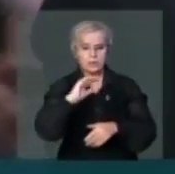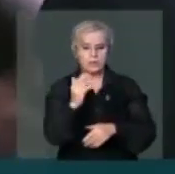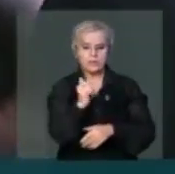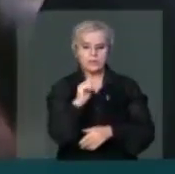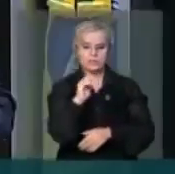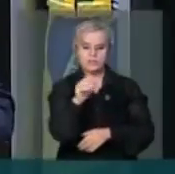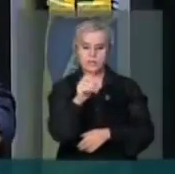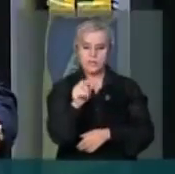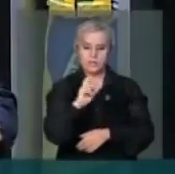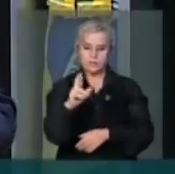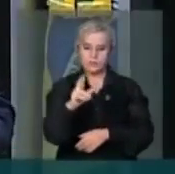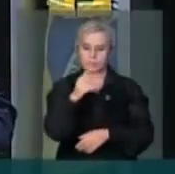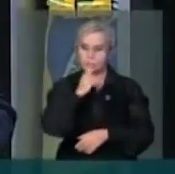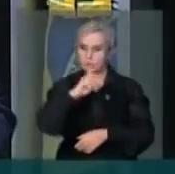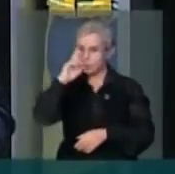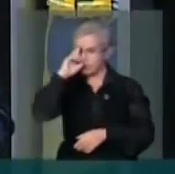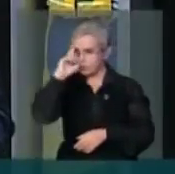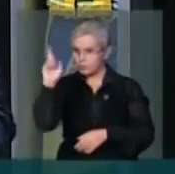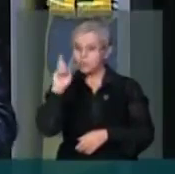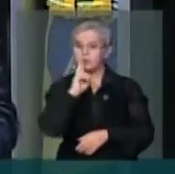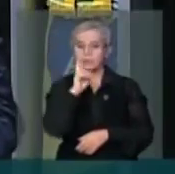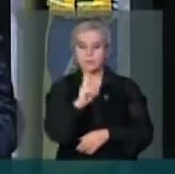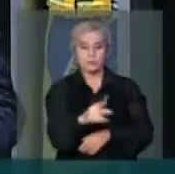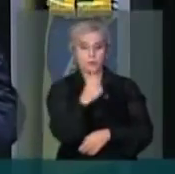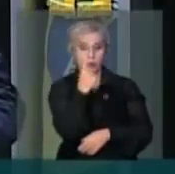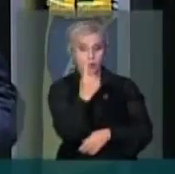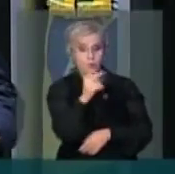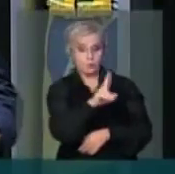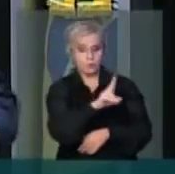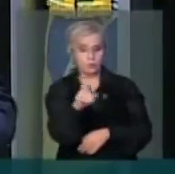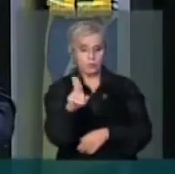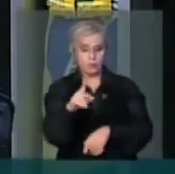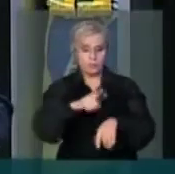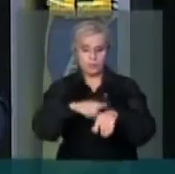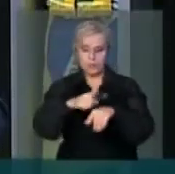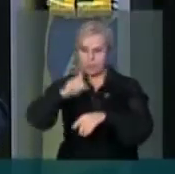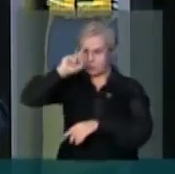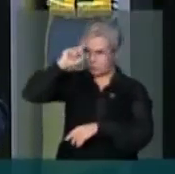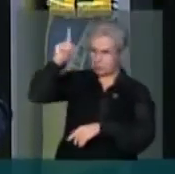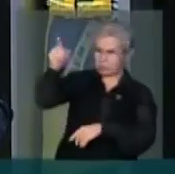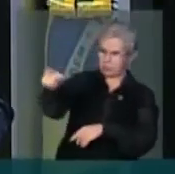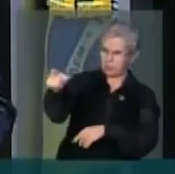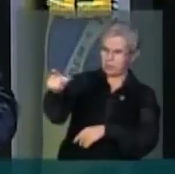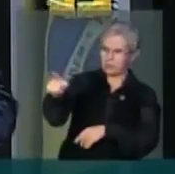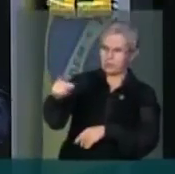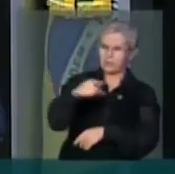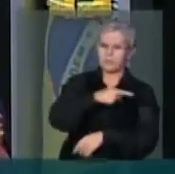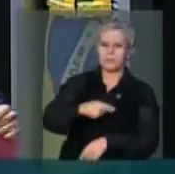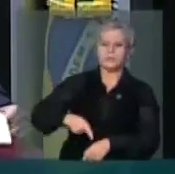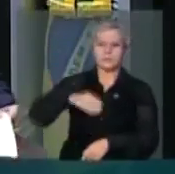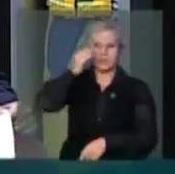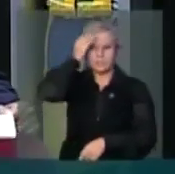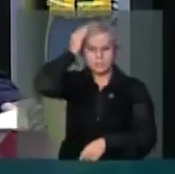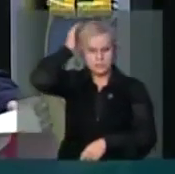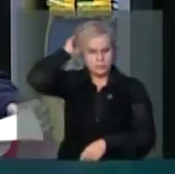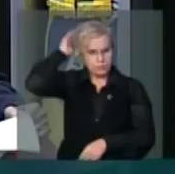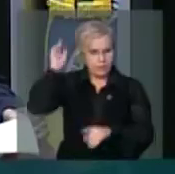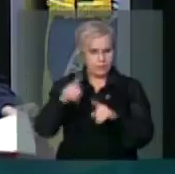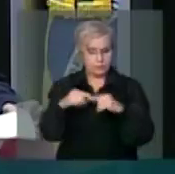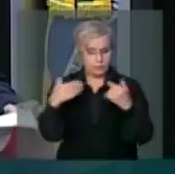respondeu aqui um nome, ao indicar o dedo ao presidente da Câmara, Eduardo Cunha. Porém,